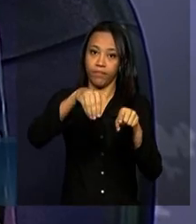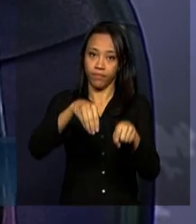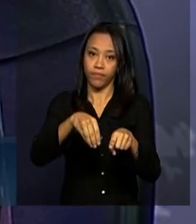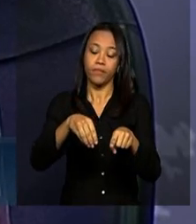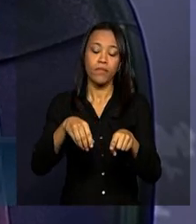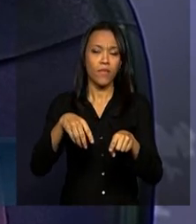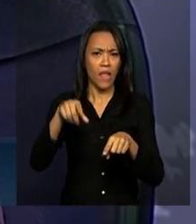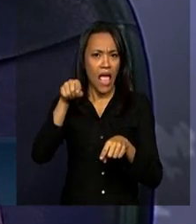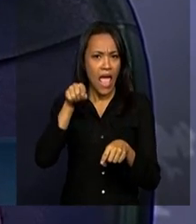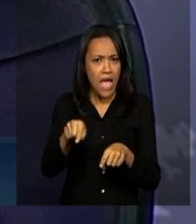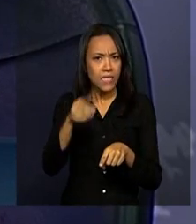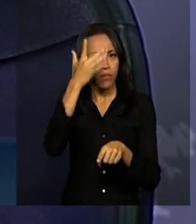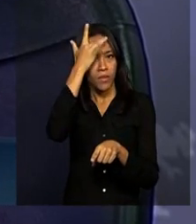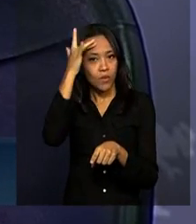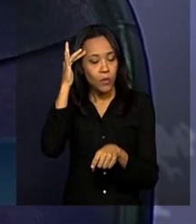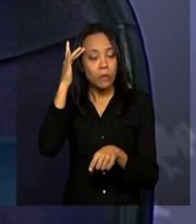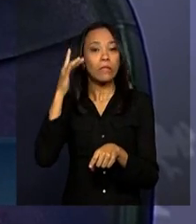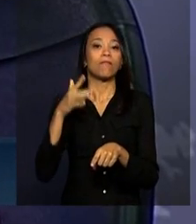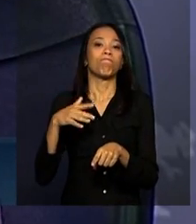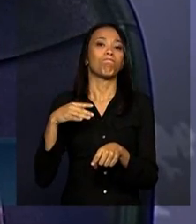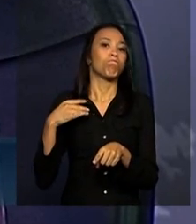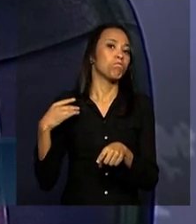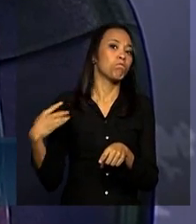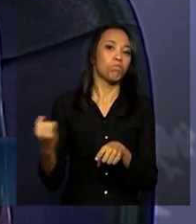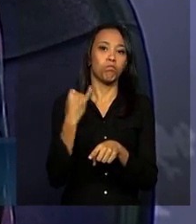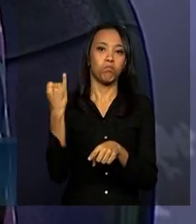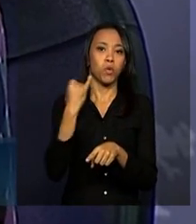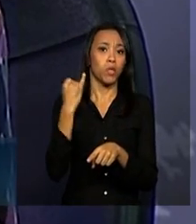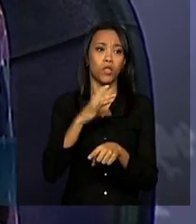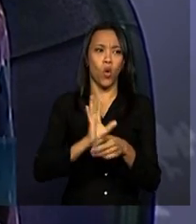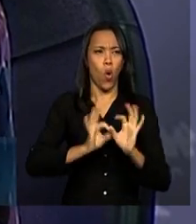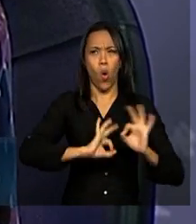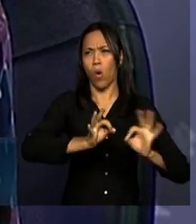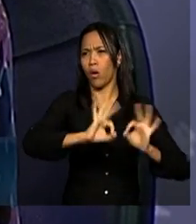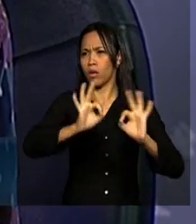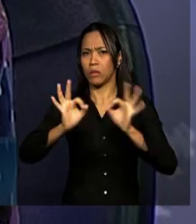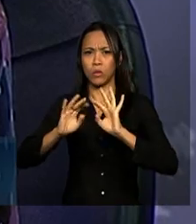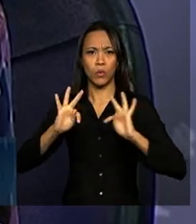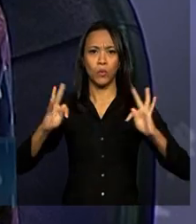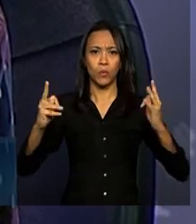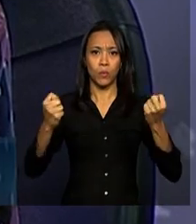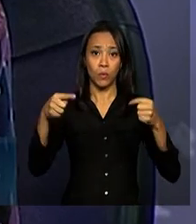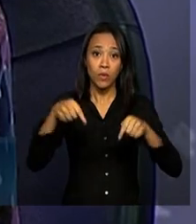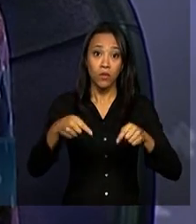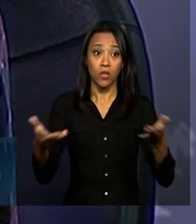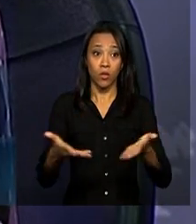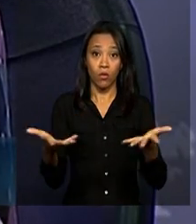fundamental e estruturante de tudo isso que nós estamos